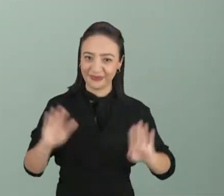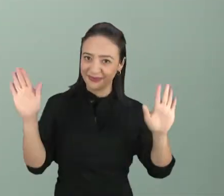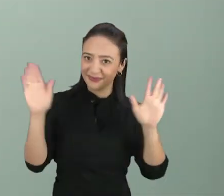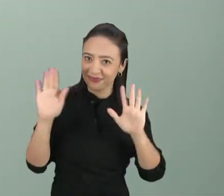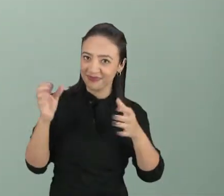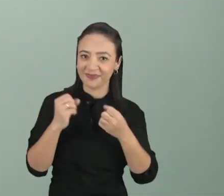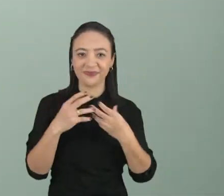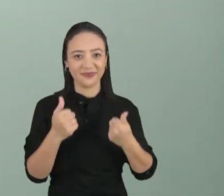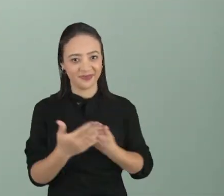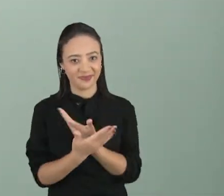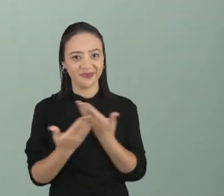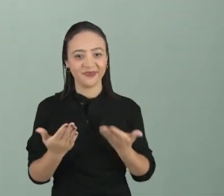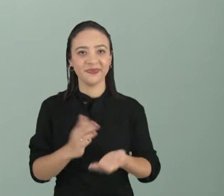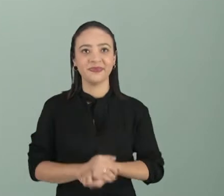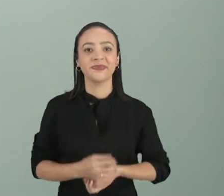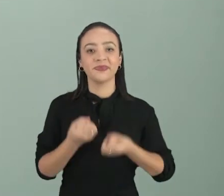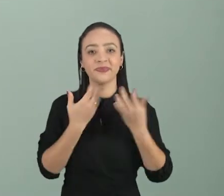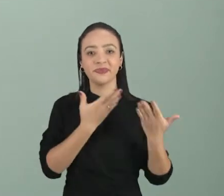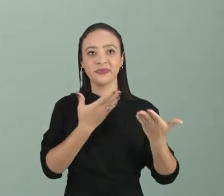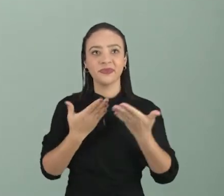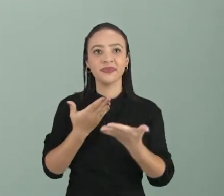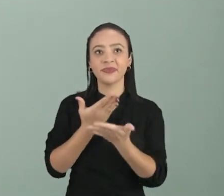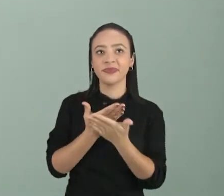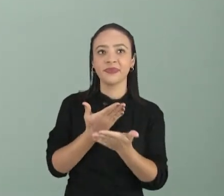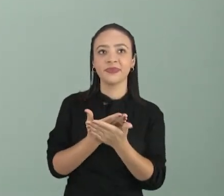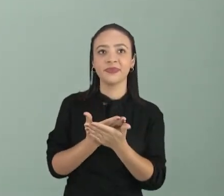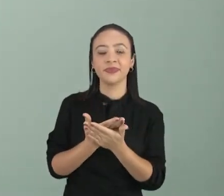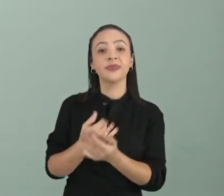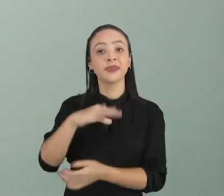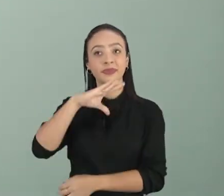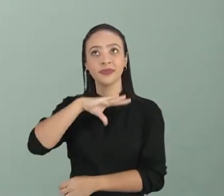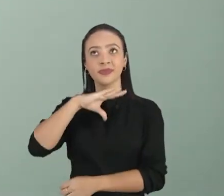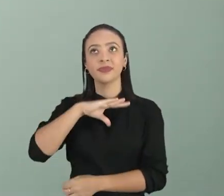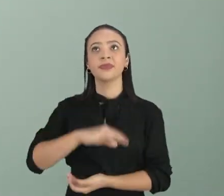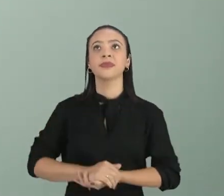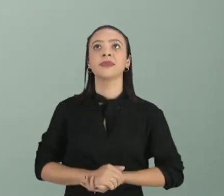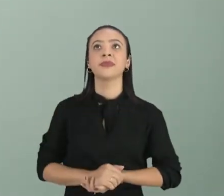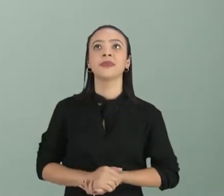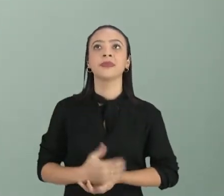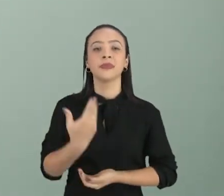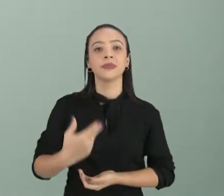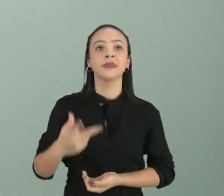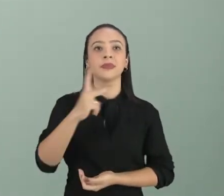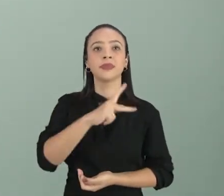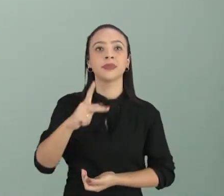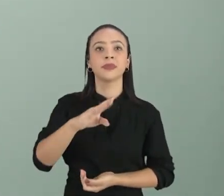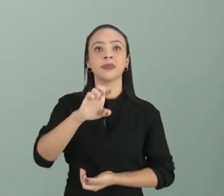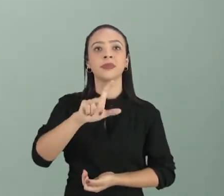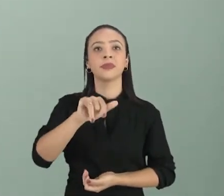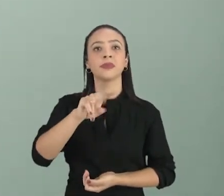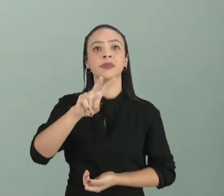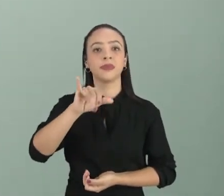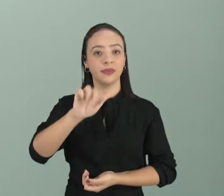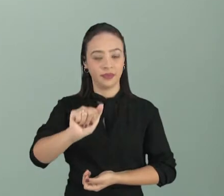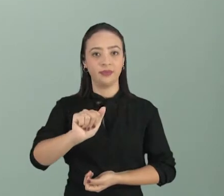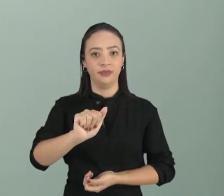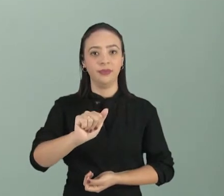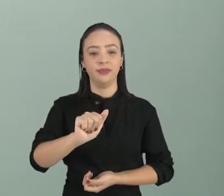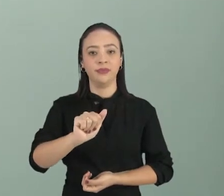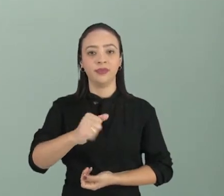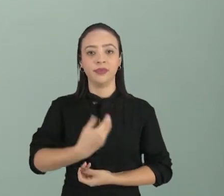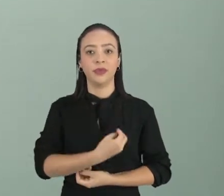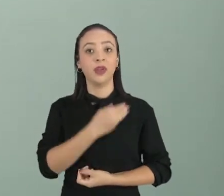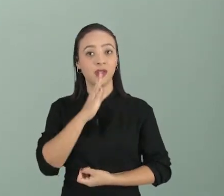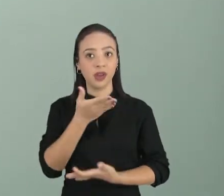Olá, tudo bem com vocês? Sejam bem-vindos a mais uma aula de língua portuguesa. Eu sou a professora Elívia Soares, estive